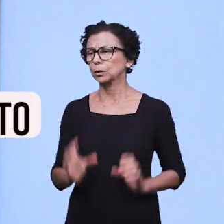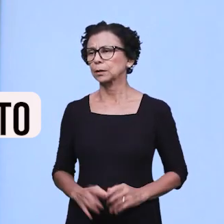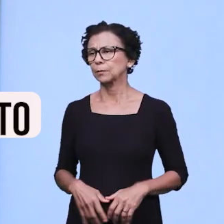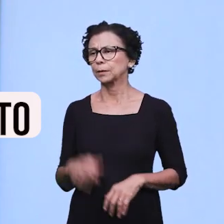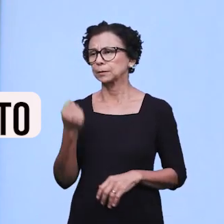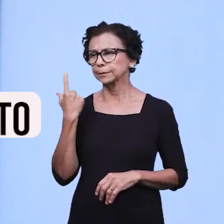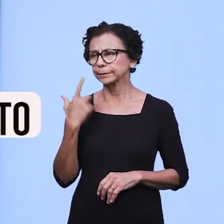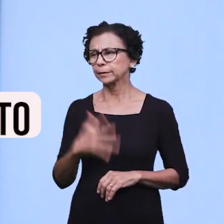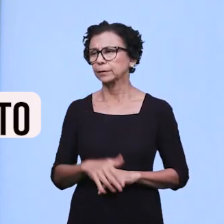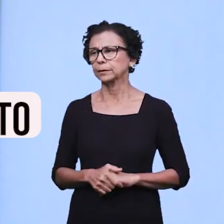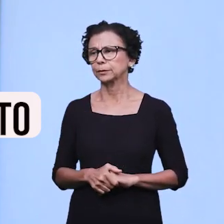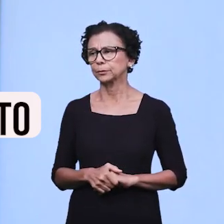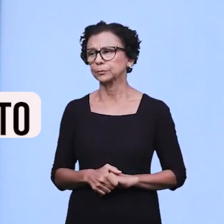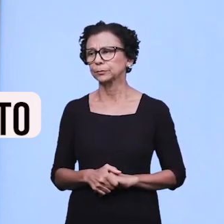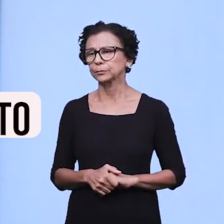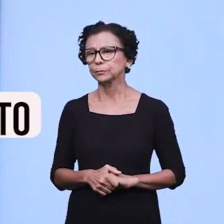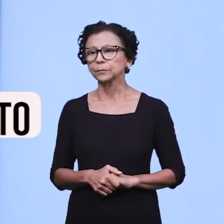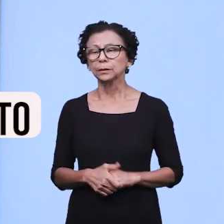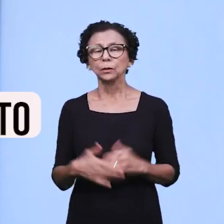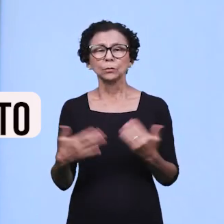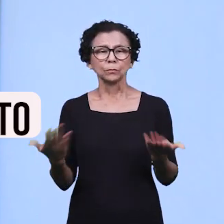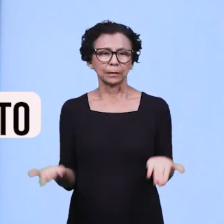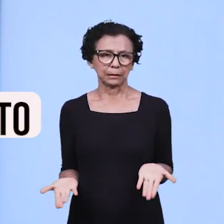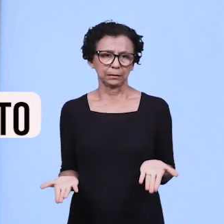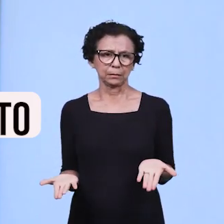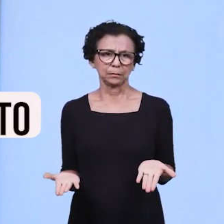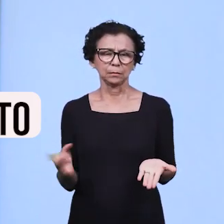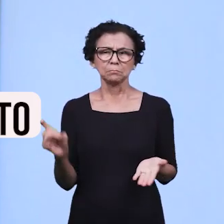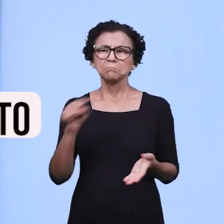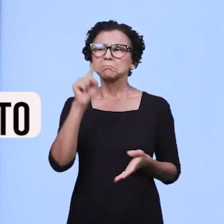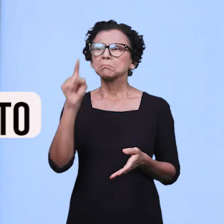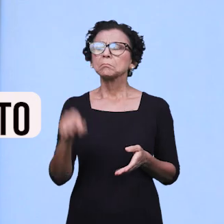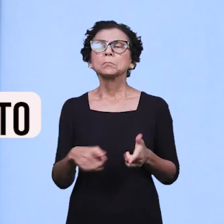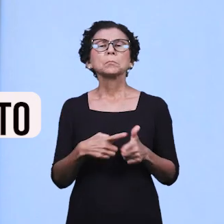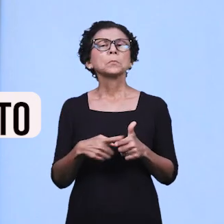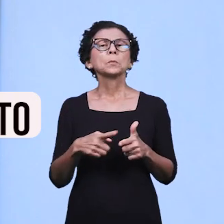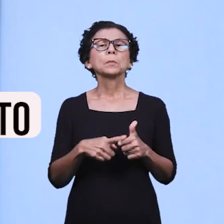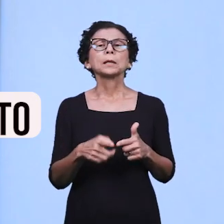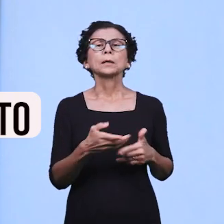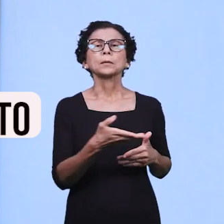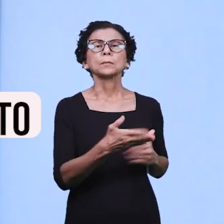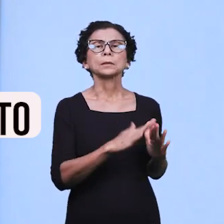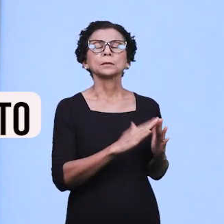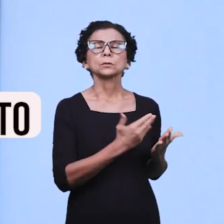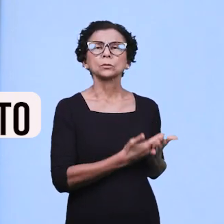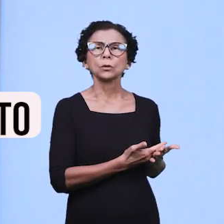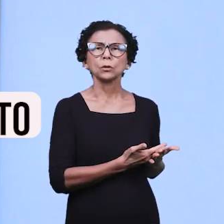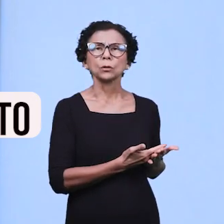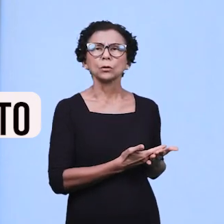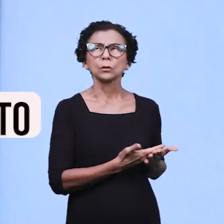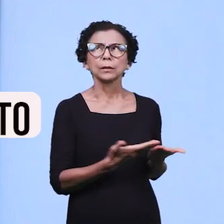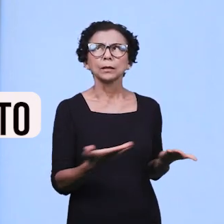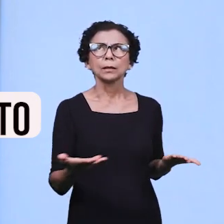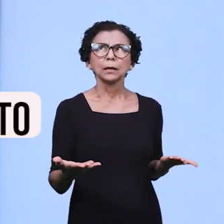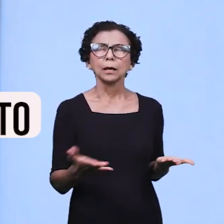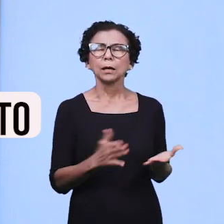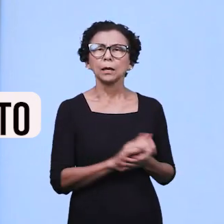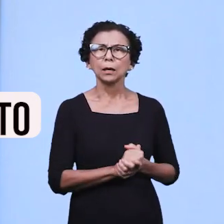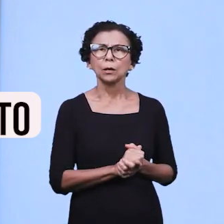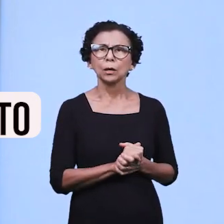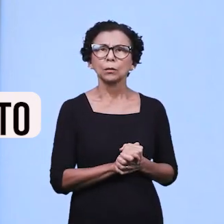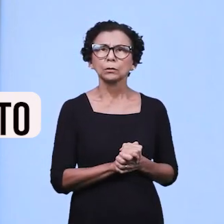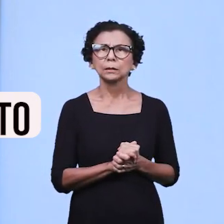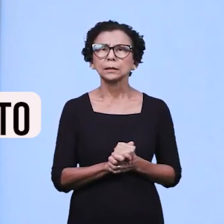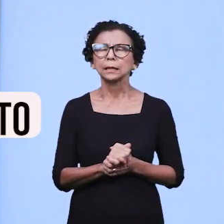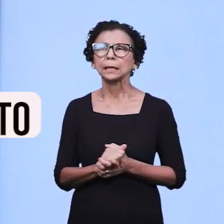nome específico a esse problema. O que é problema na escola? É a indisciplina, no fato de conversar